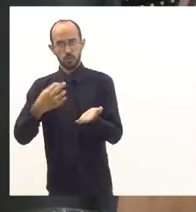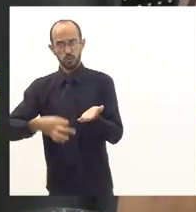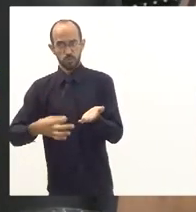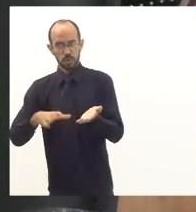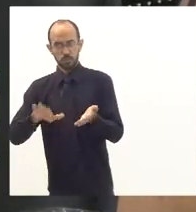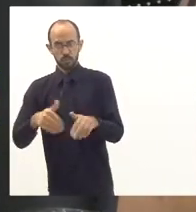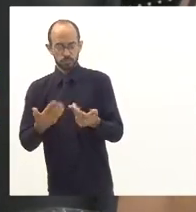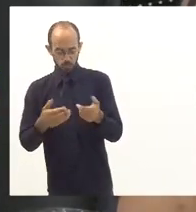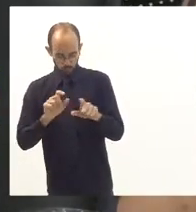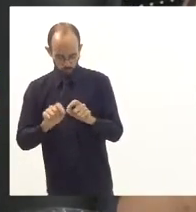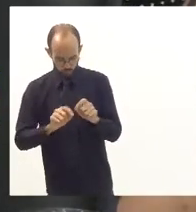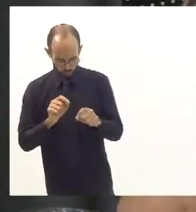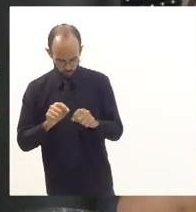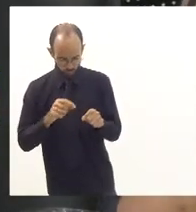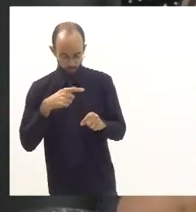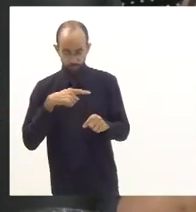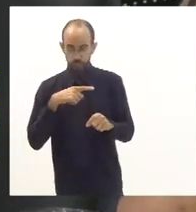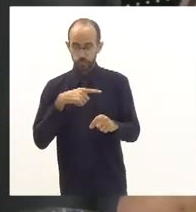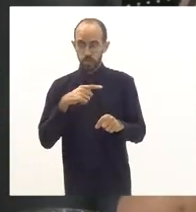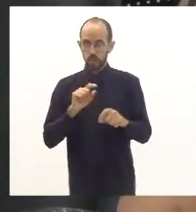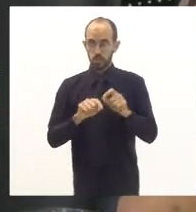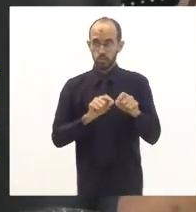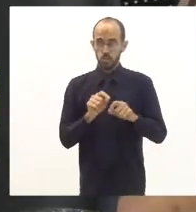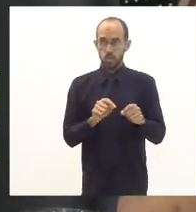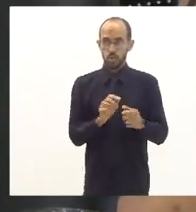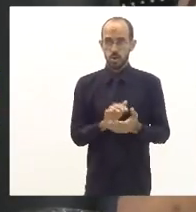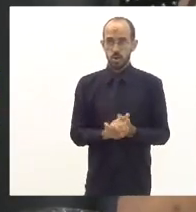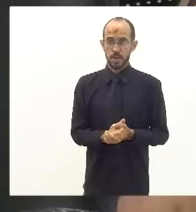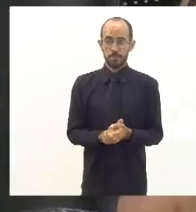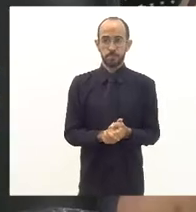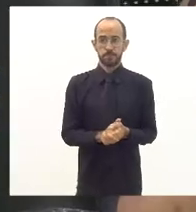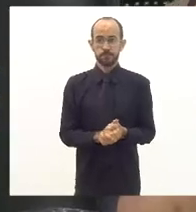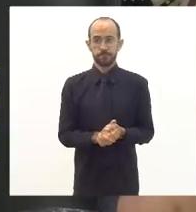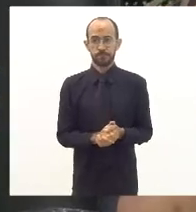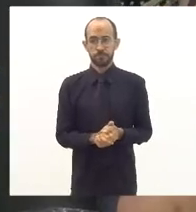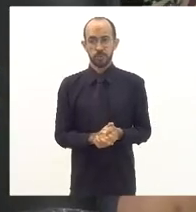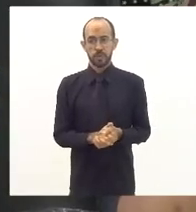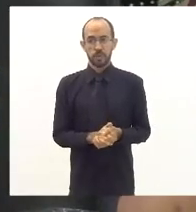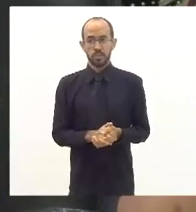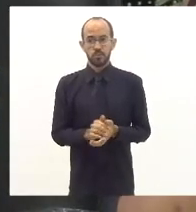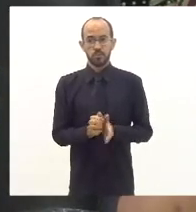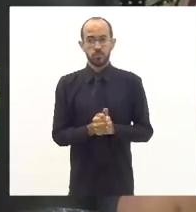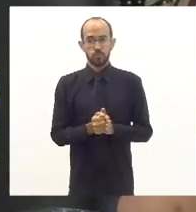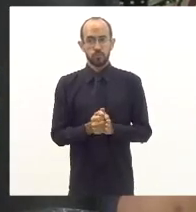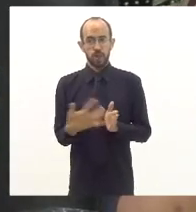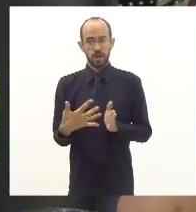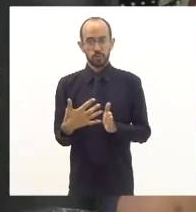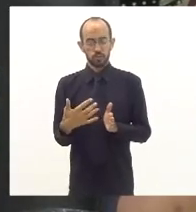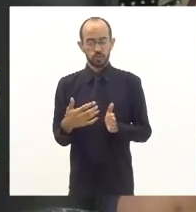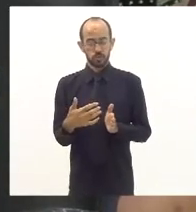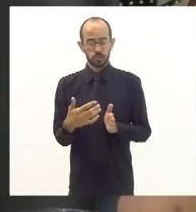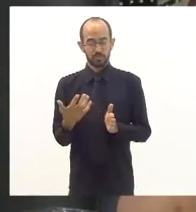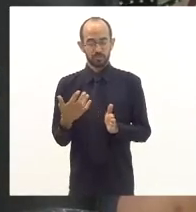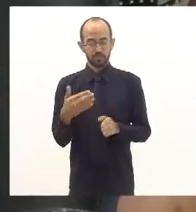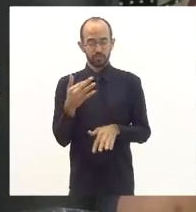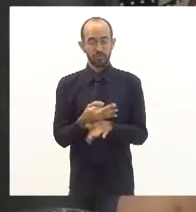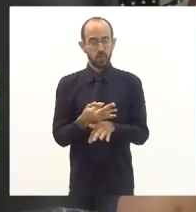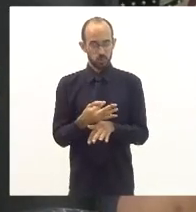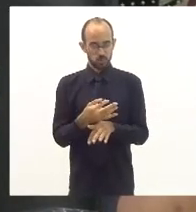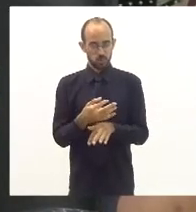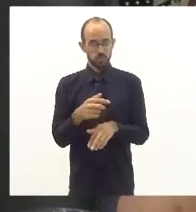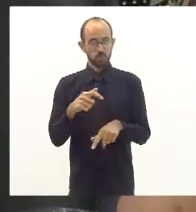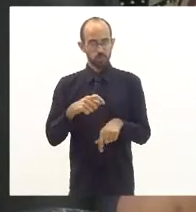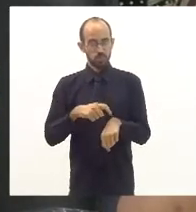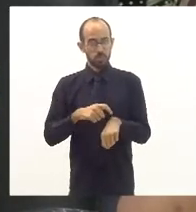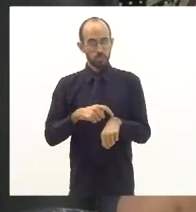Então, tem aí um nível e um tamanho importante de absenteísmo nas vagas que são ofertadas. Eu acho que isso é importante para o movimento